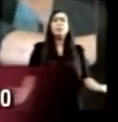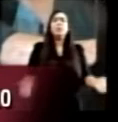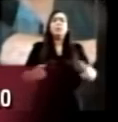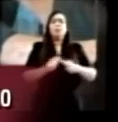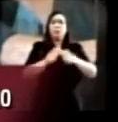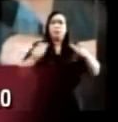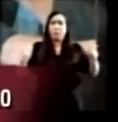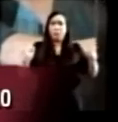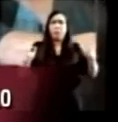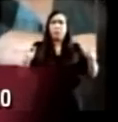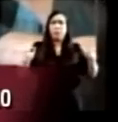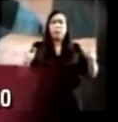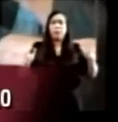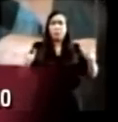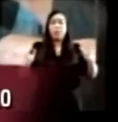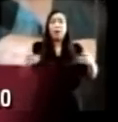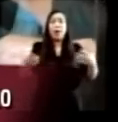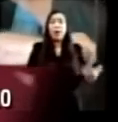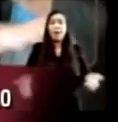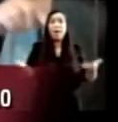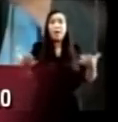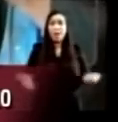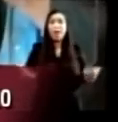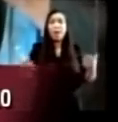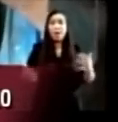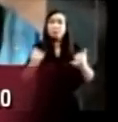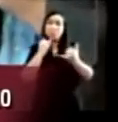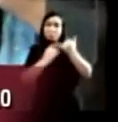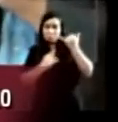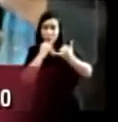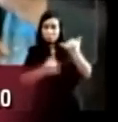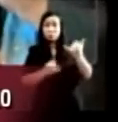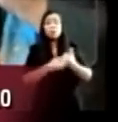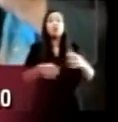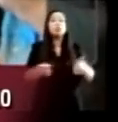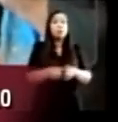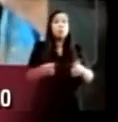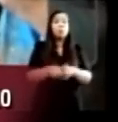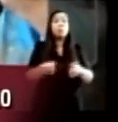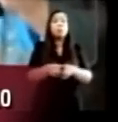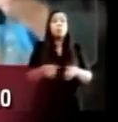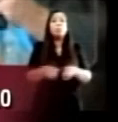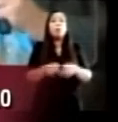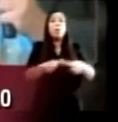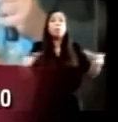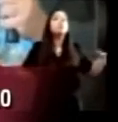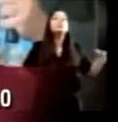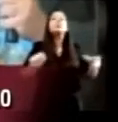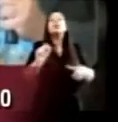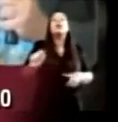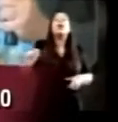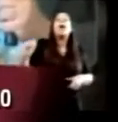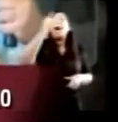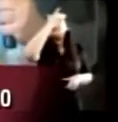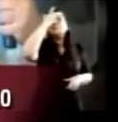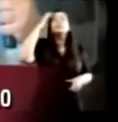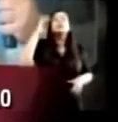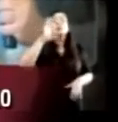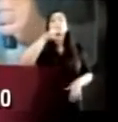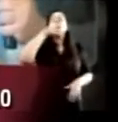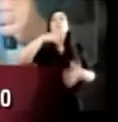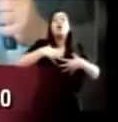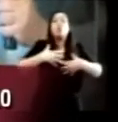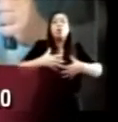estou aumentando o caso leve e moderado, eu estou aumentando também as síndromes respiratórias agudas graves.